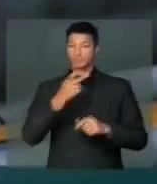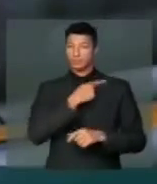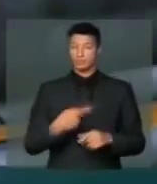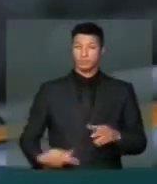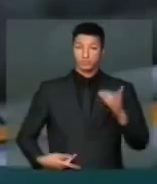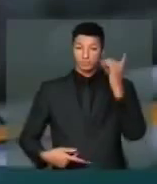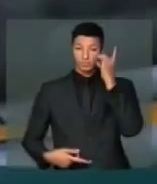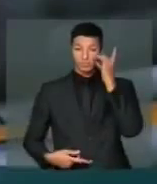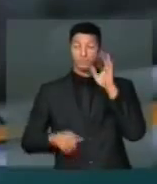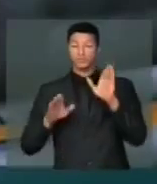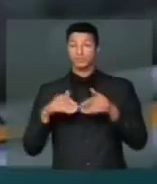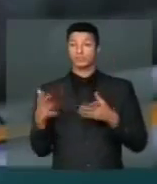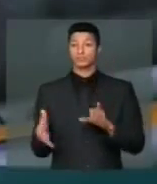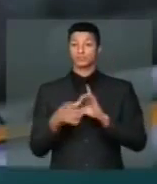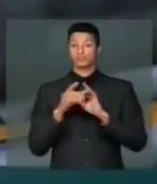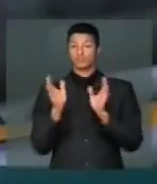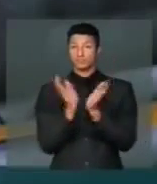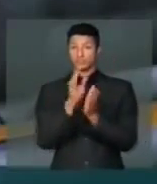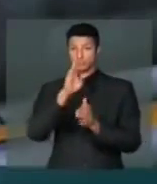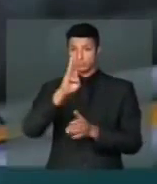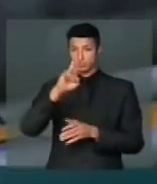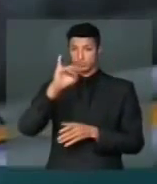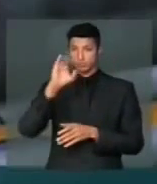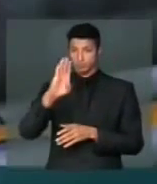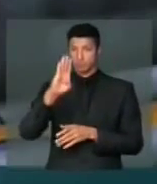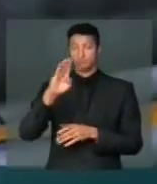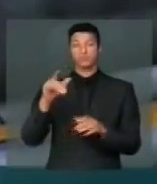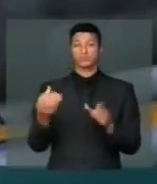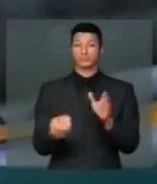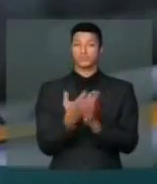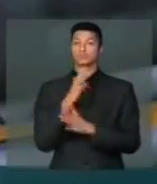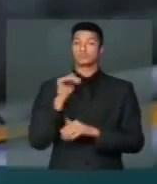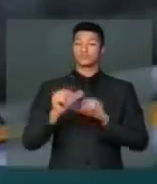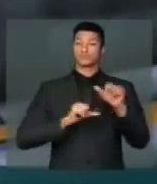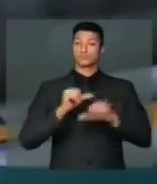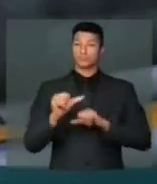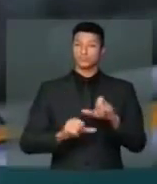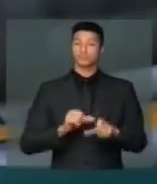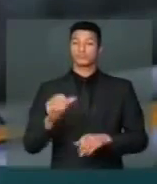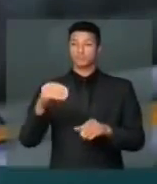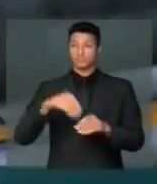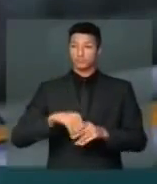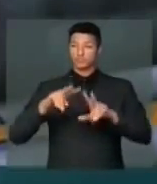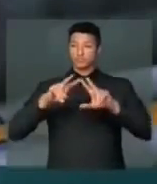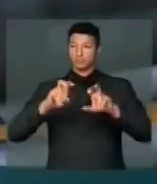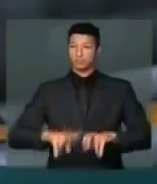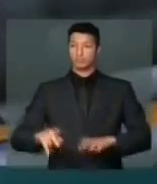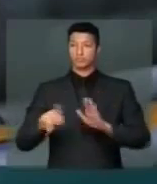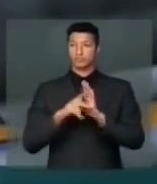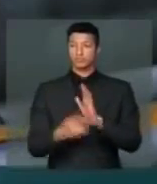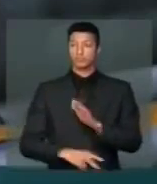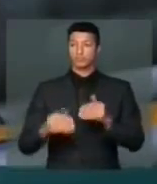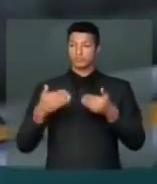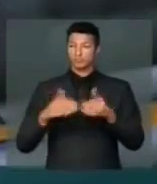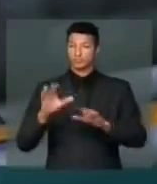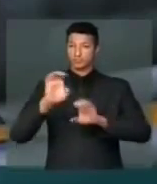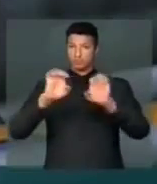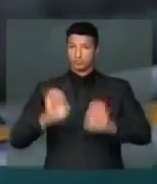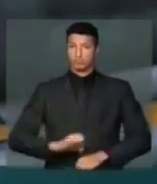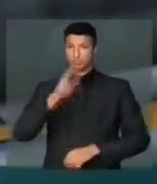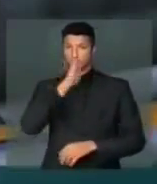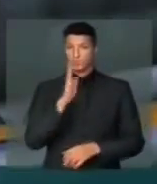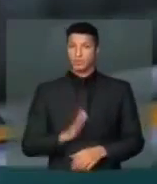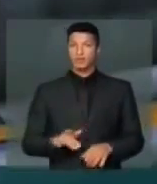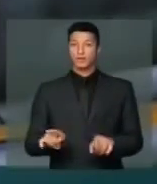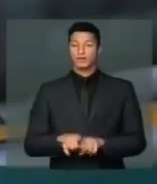dilma ao se integrar o grupo dos brics está criando alternativas de investimentos para infraestrutura do brasil